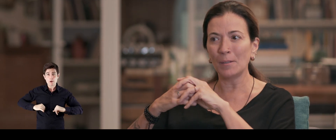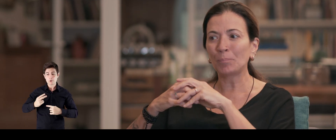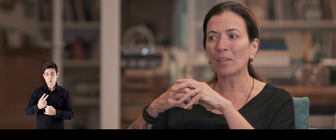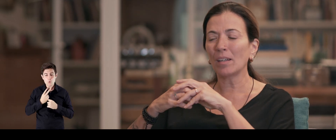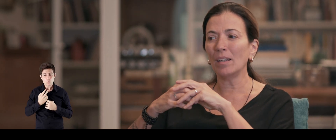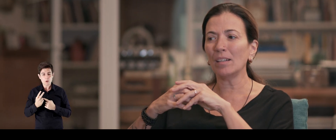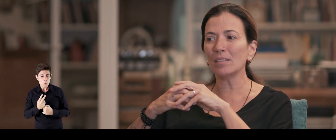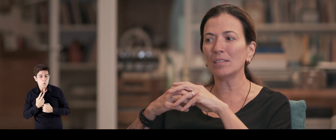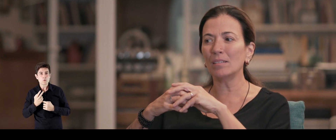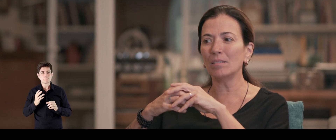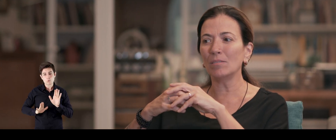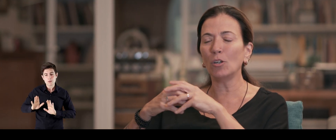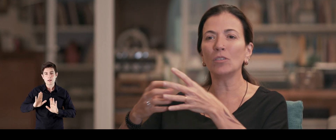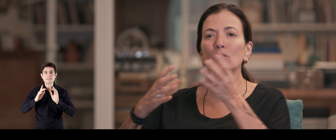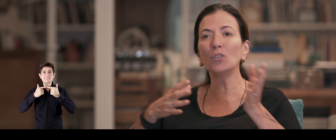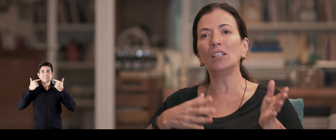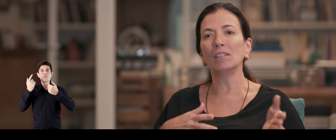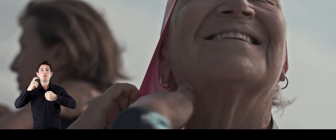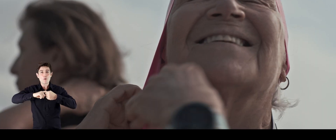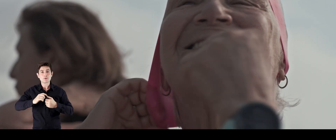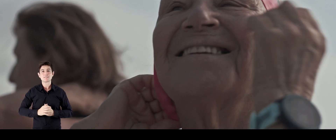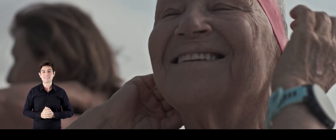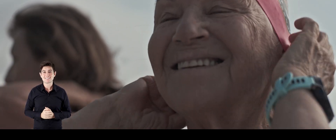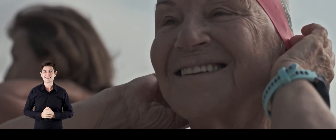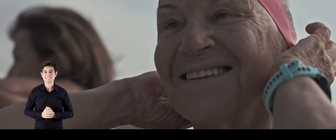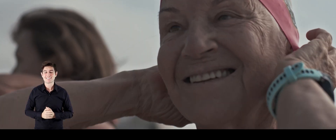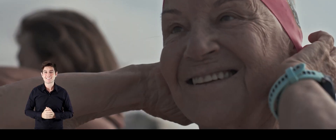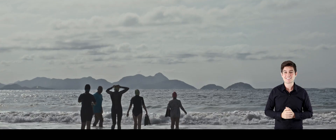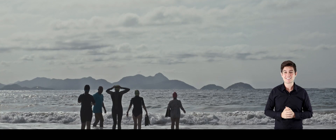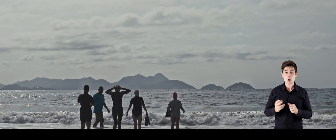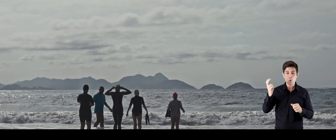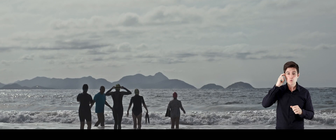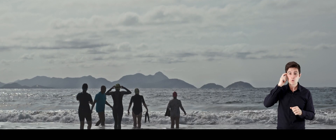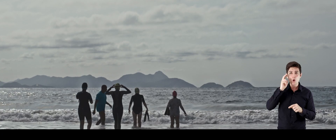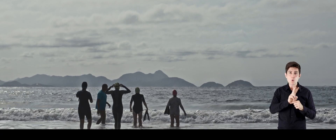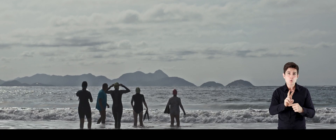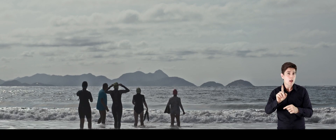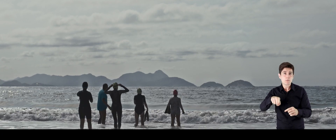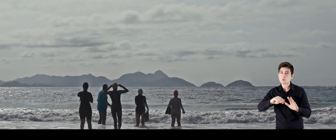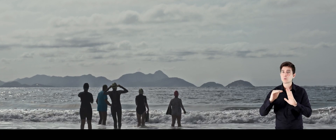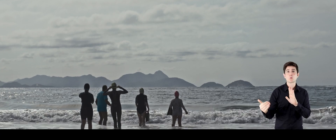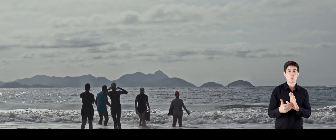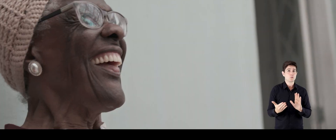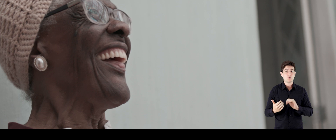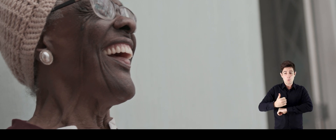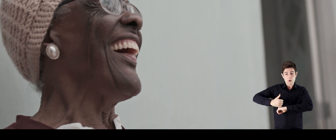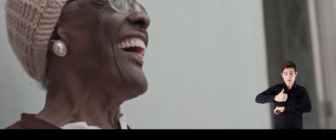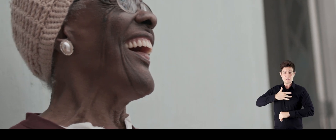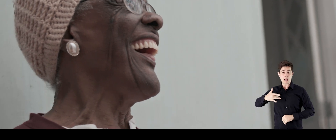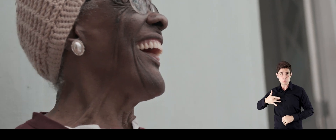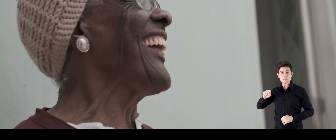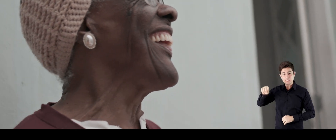delas, elas voltam a sorrir. A cultura do cuidado é para todos, desde